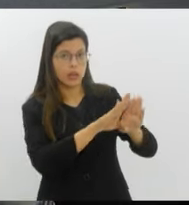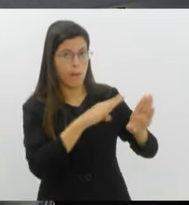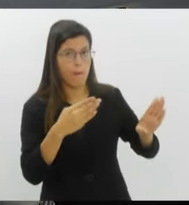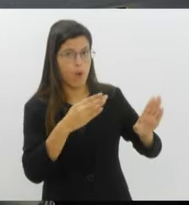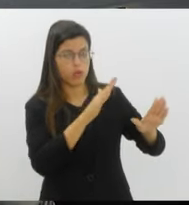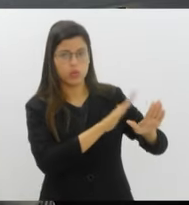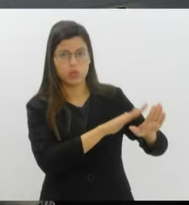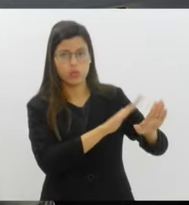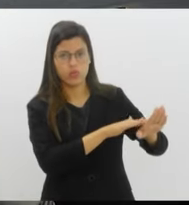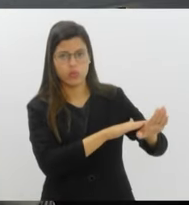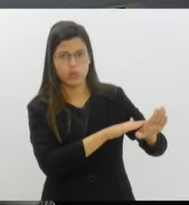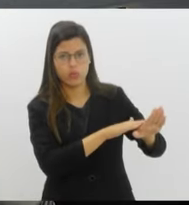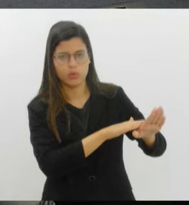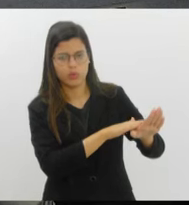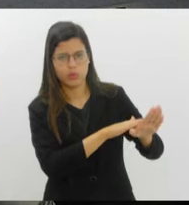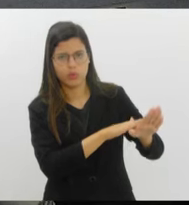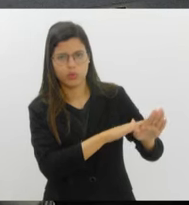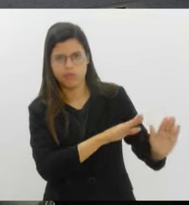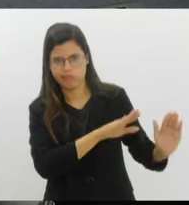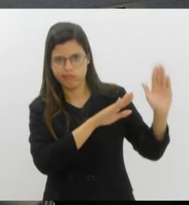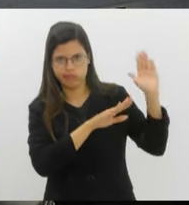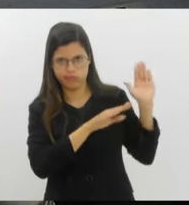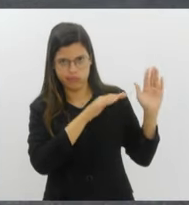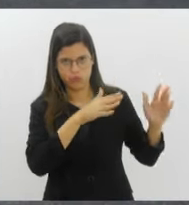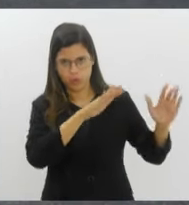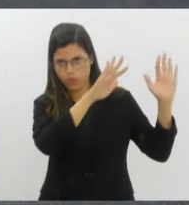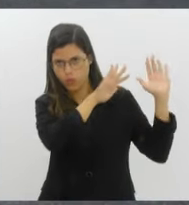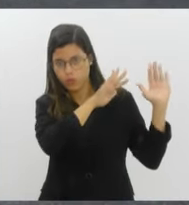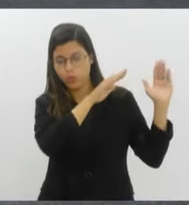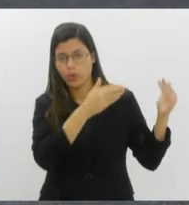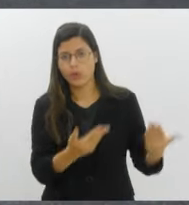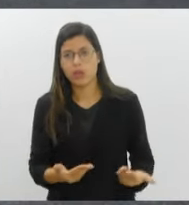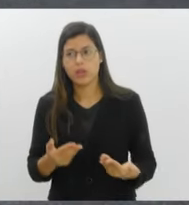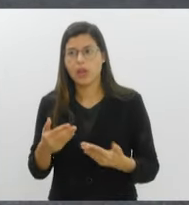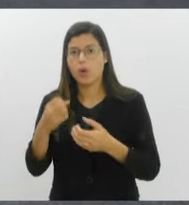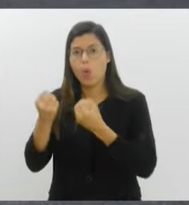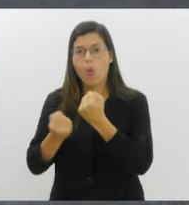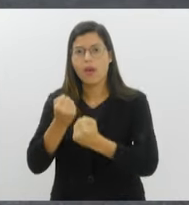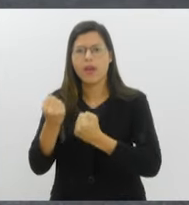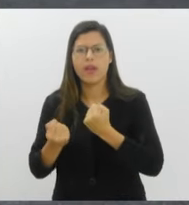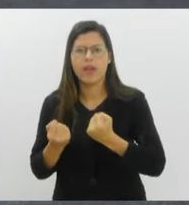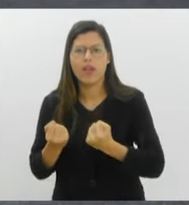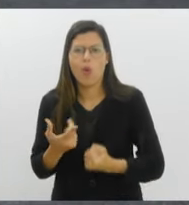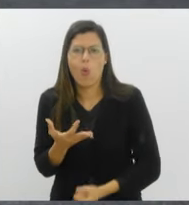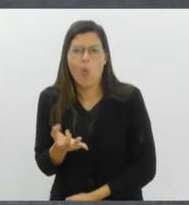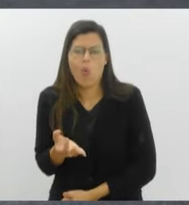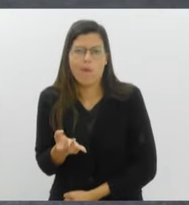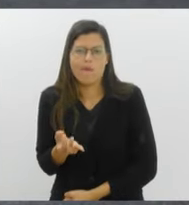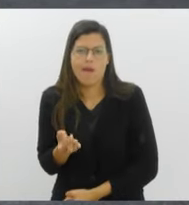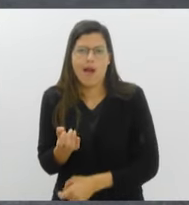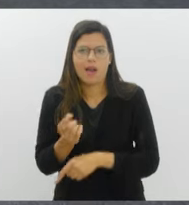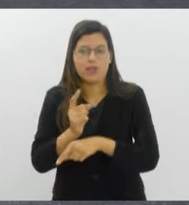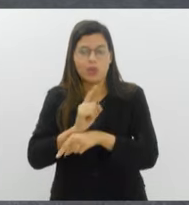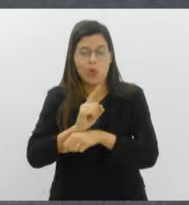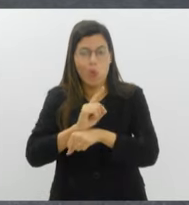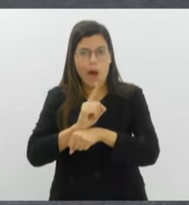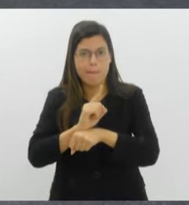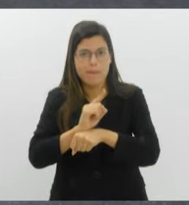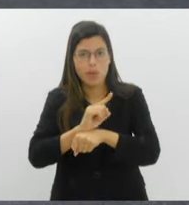dos fundos. E ele correu, correu como um frouxo, botou o rabinho entre as pernas